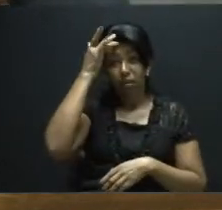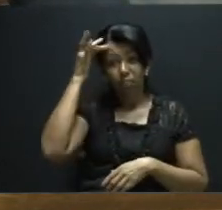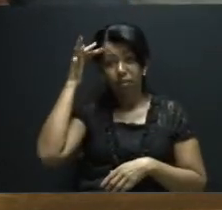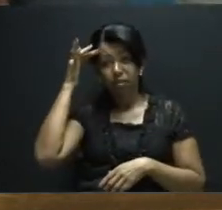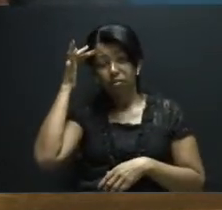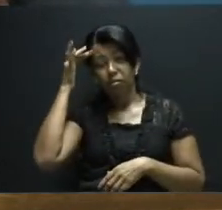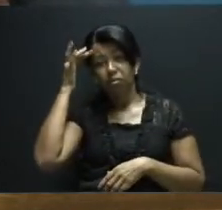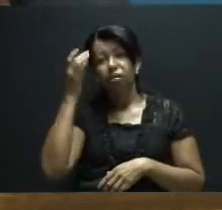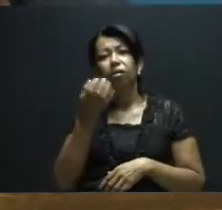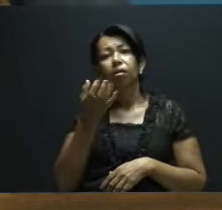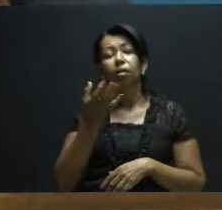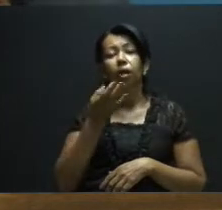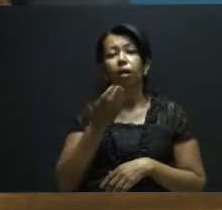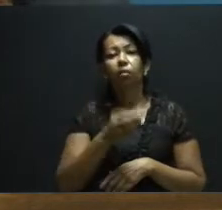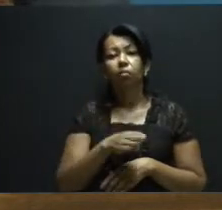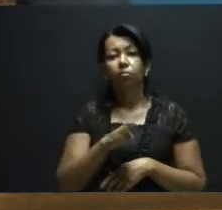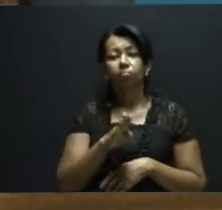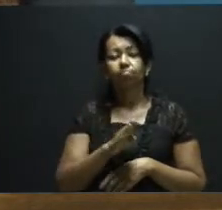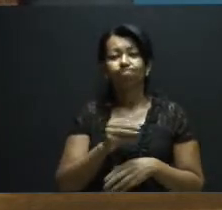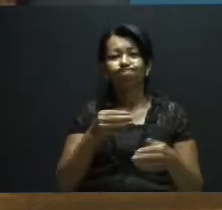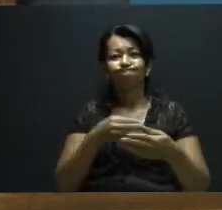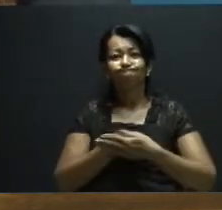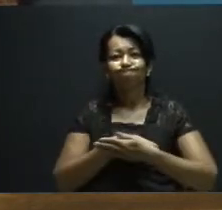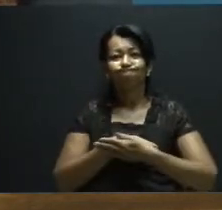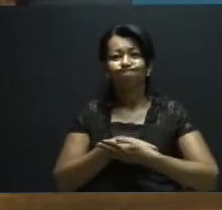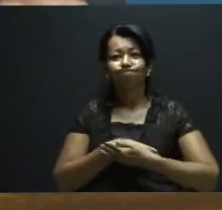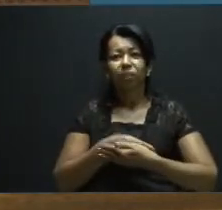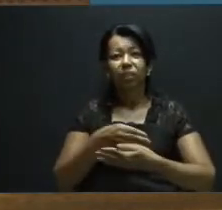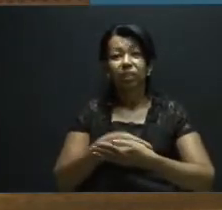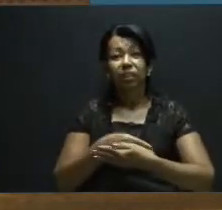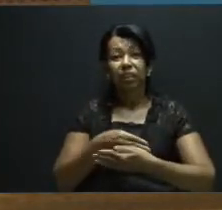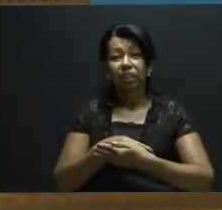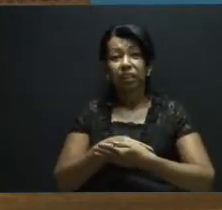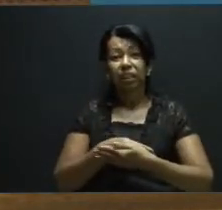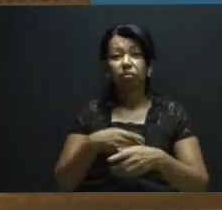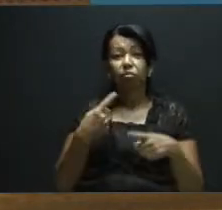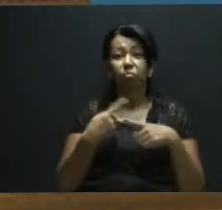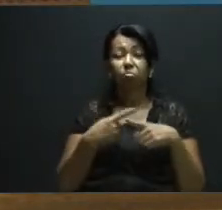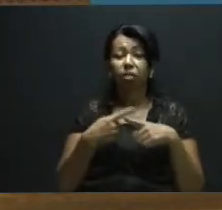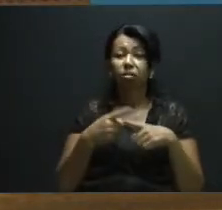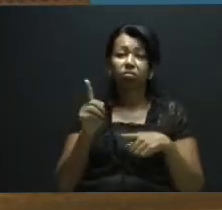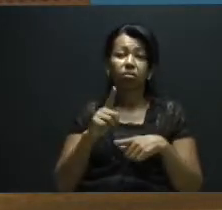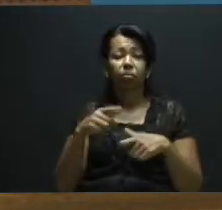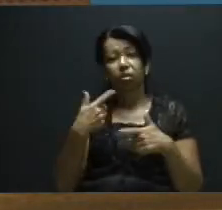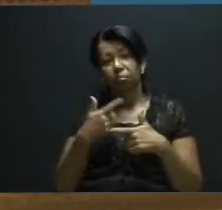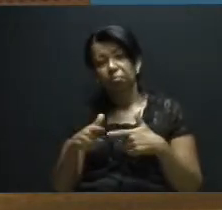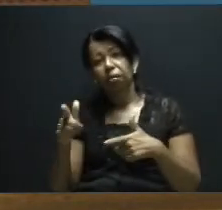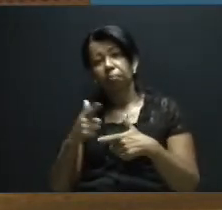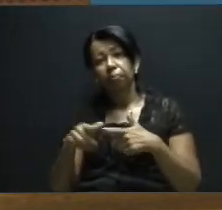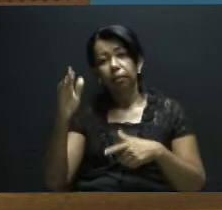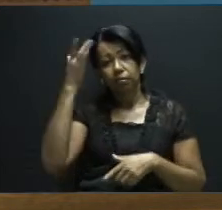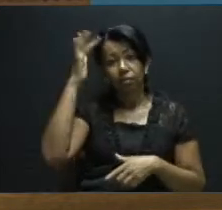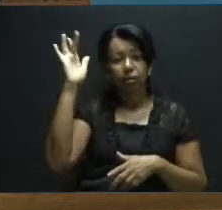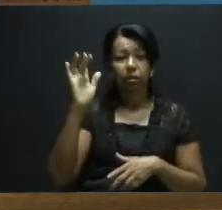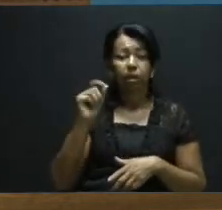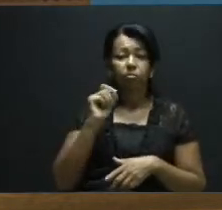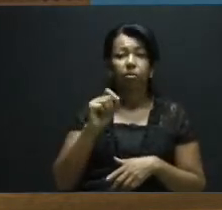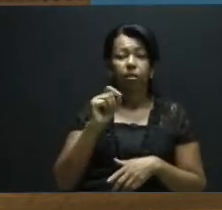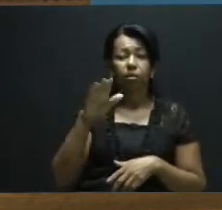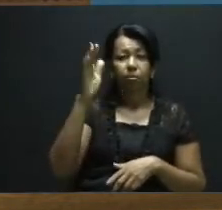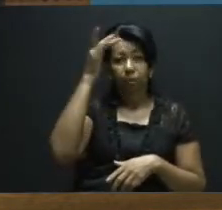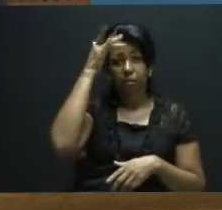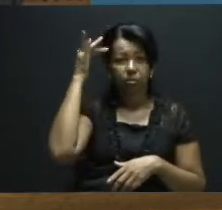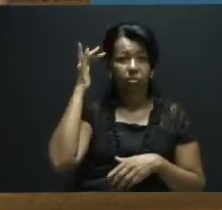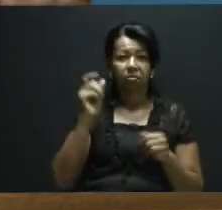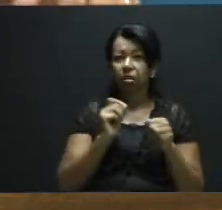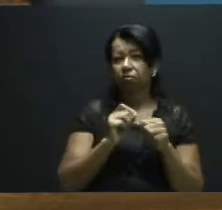quer sigilo porque senão vai entrar em maus lençóis que a gente não sabe ainda unidade da pessoa que está praticando